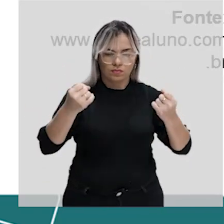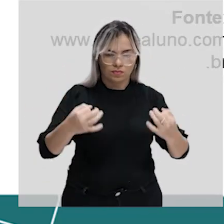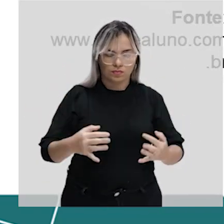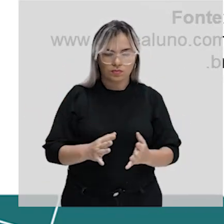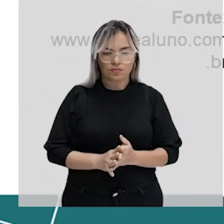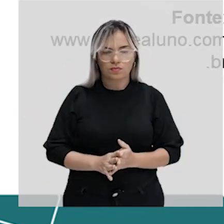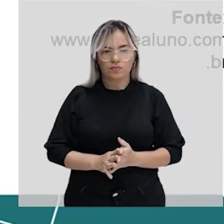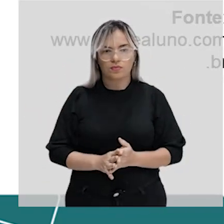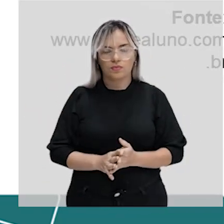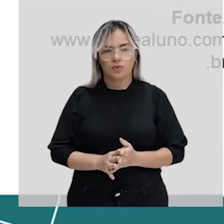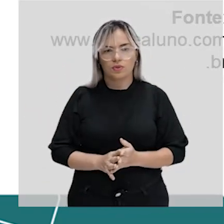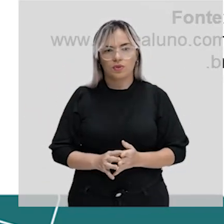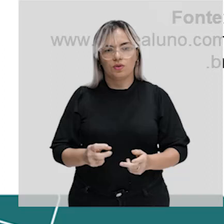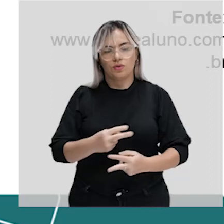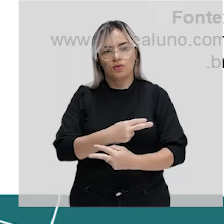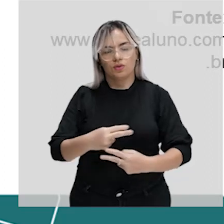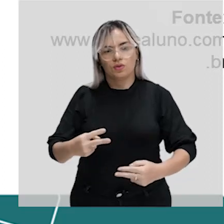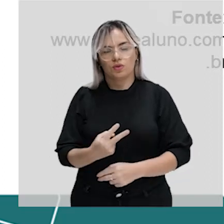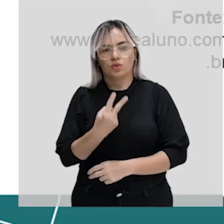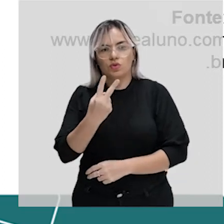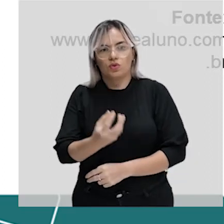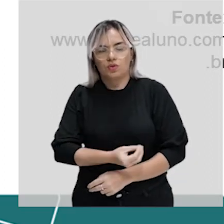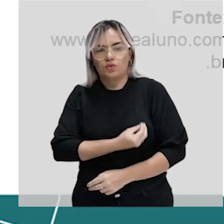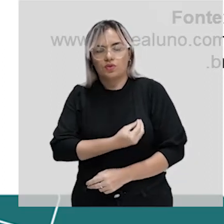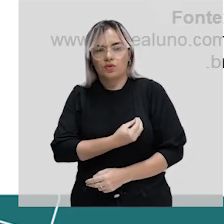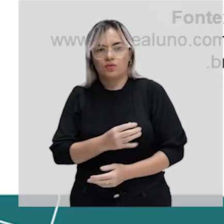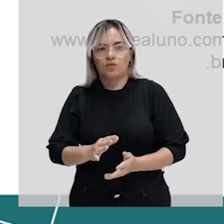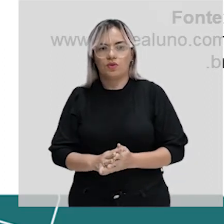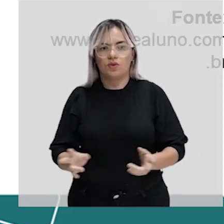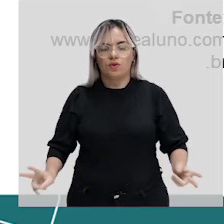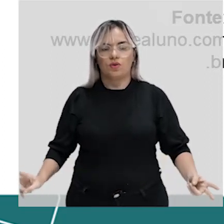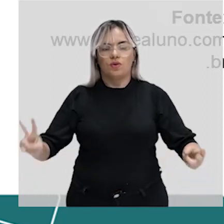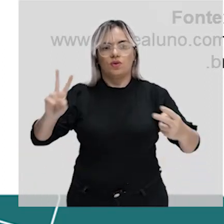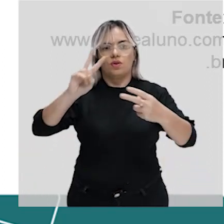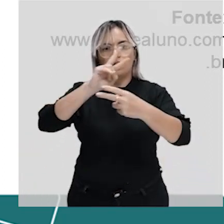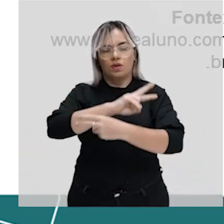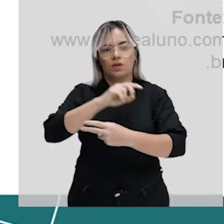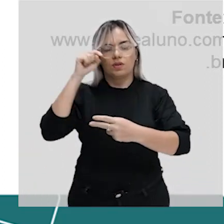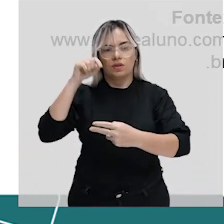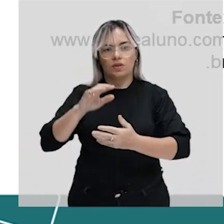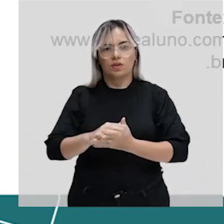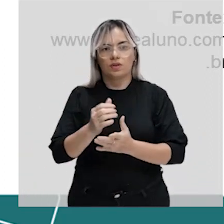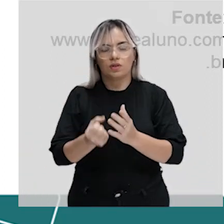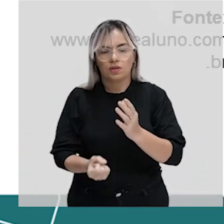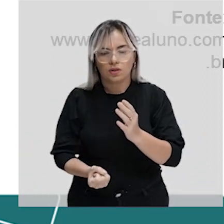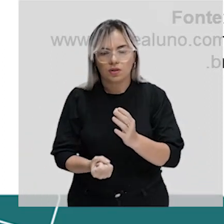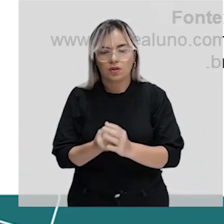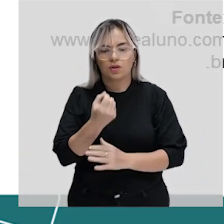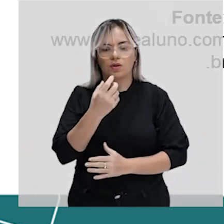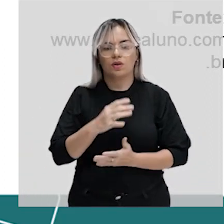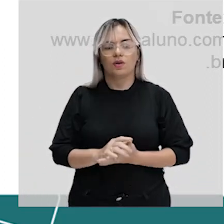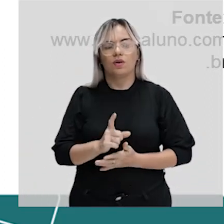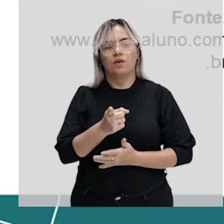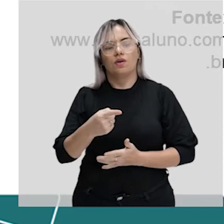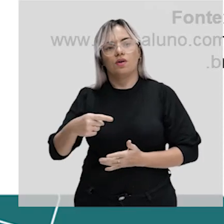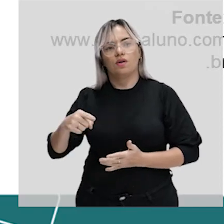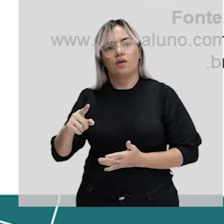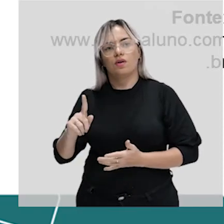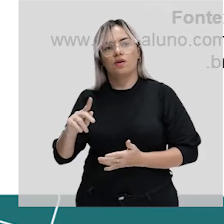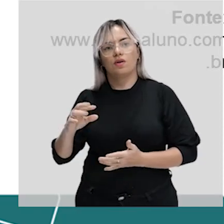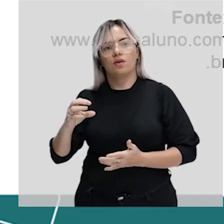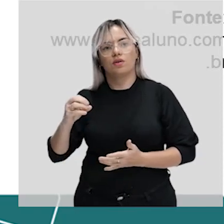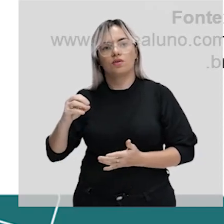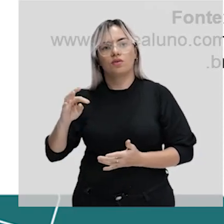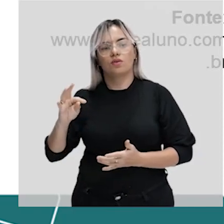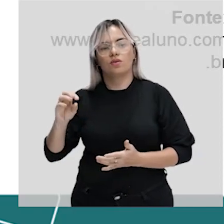encontraram, cruzou, gerou descendente. Aliás, gerou um zigoto. Tá? Então, tem que haver, se são de espécies